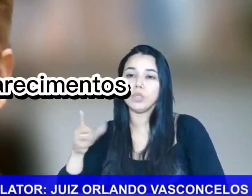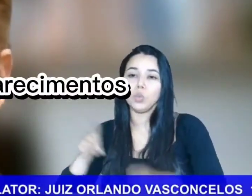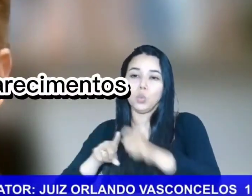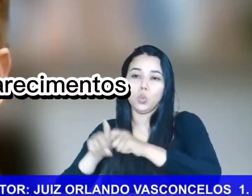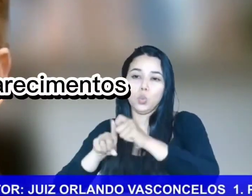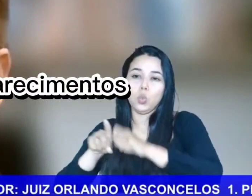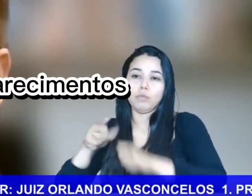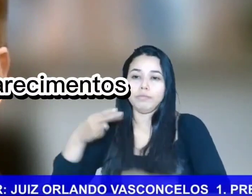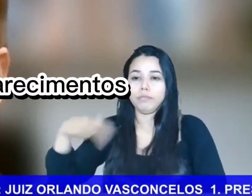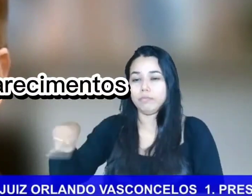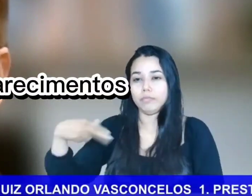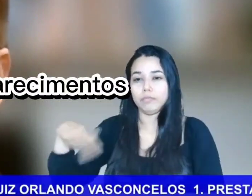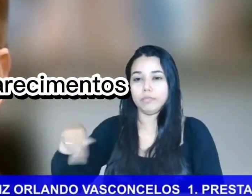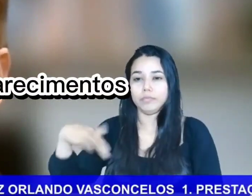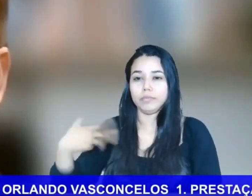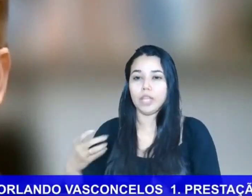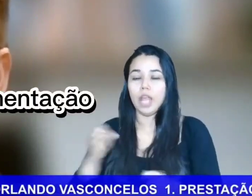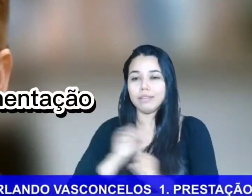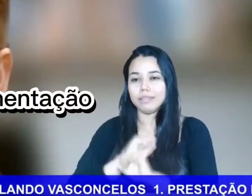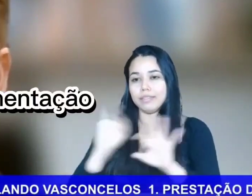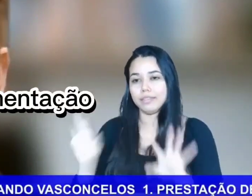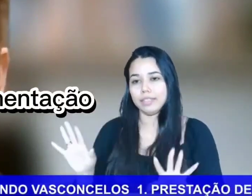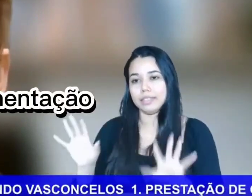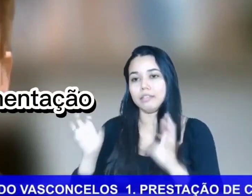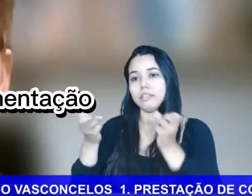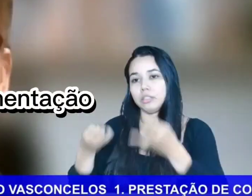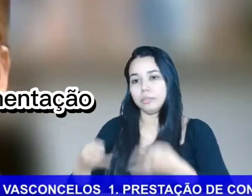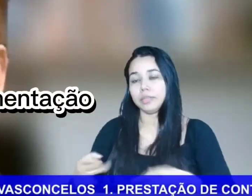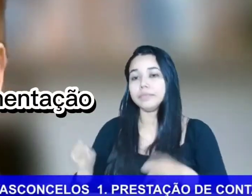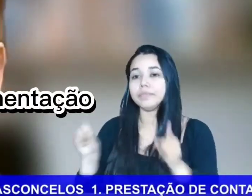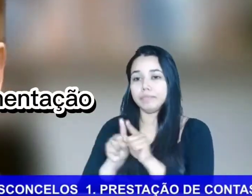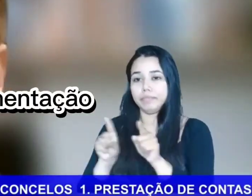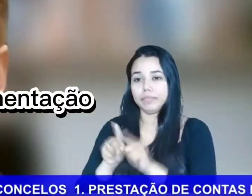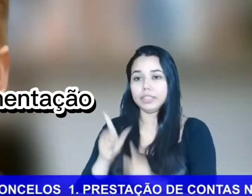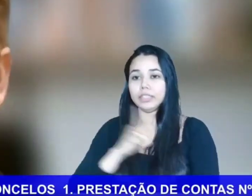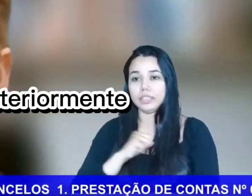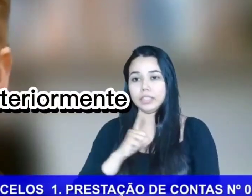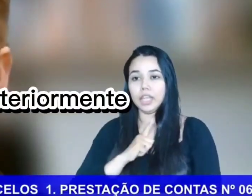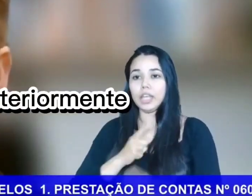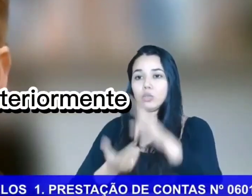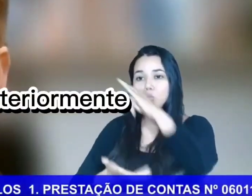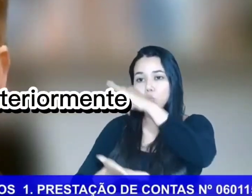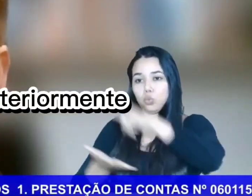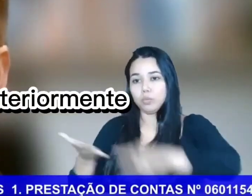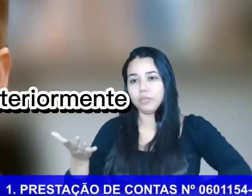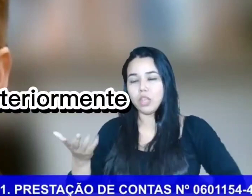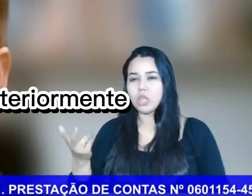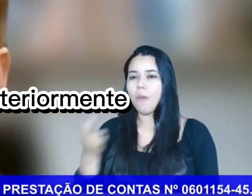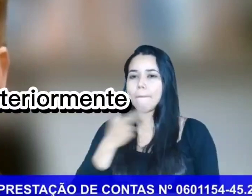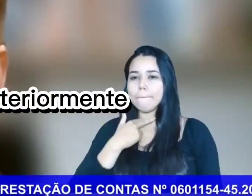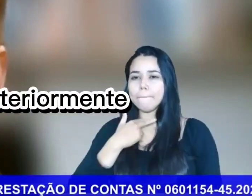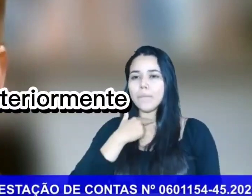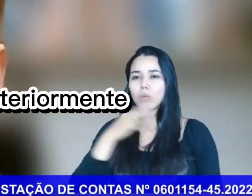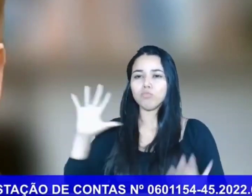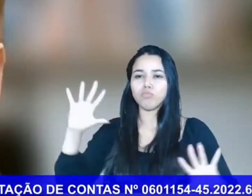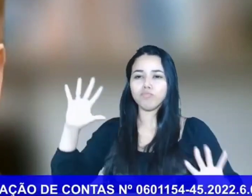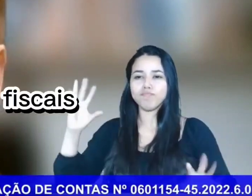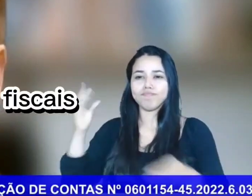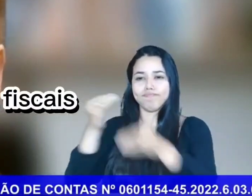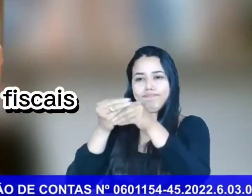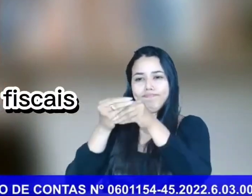petição de esclarecimentos adicionais, na qual continha a documentação que não pôde ser juntada